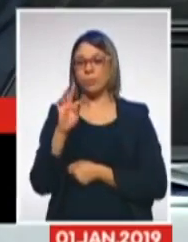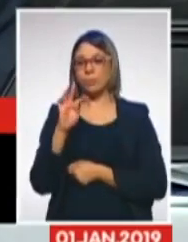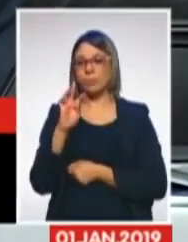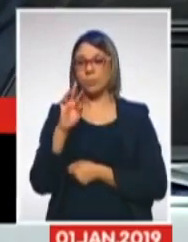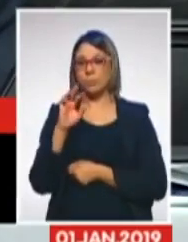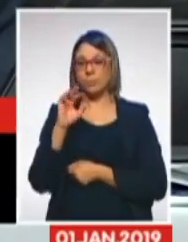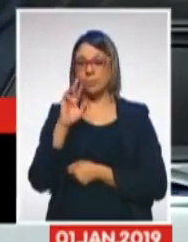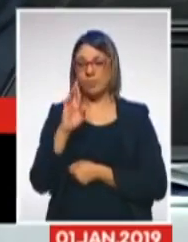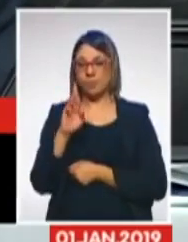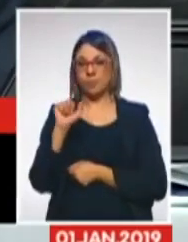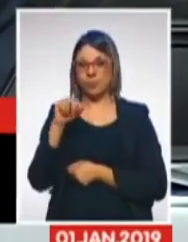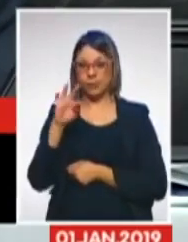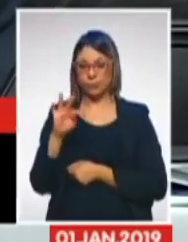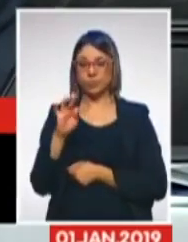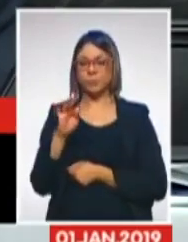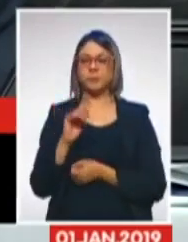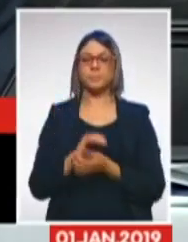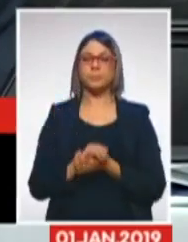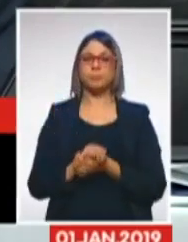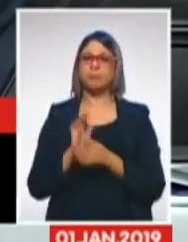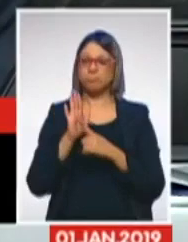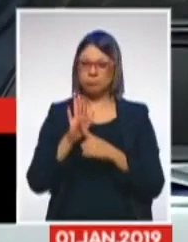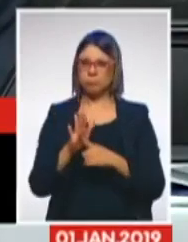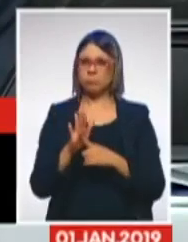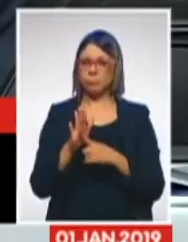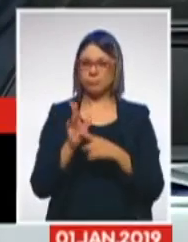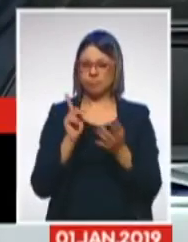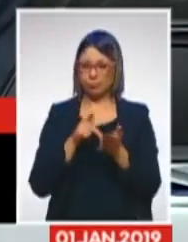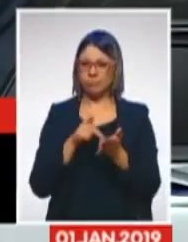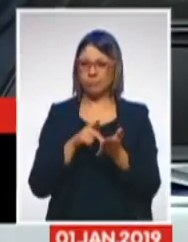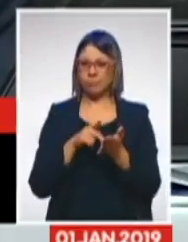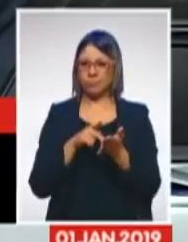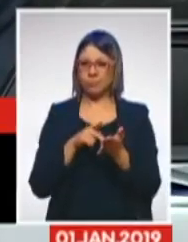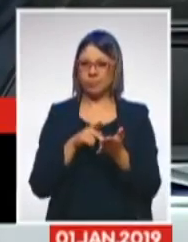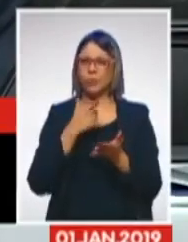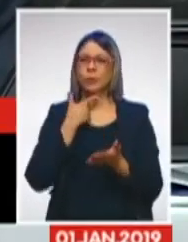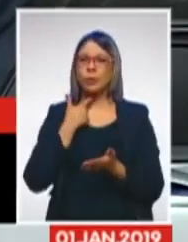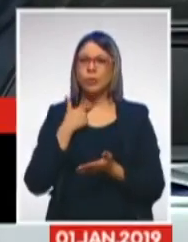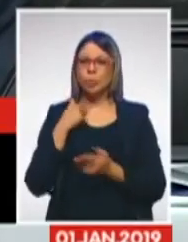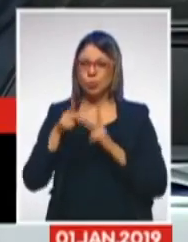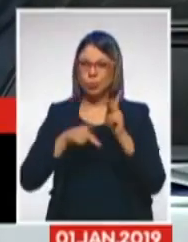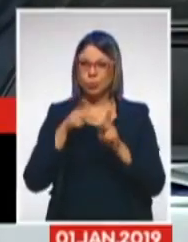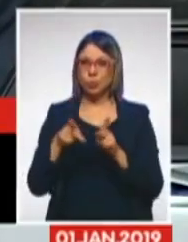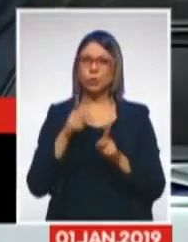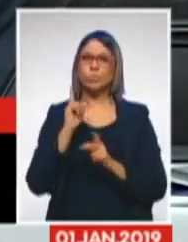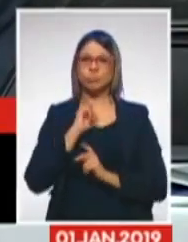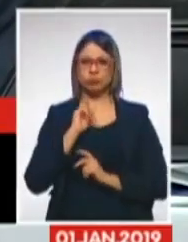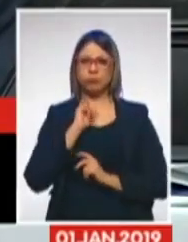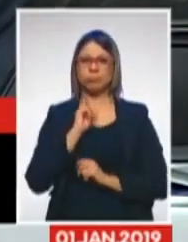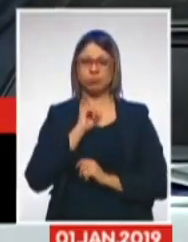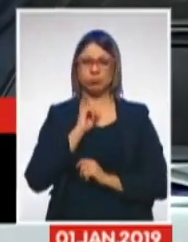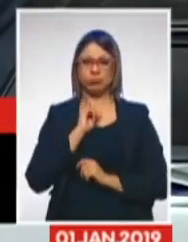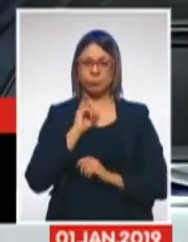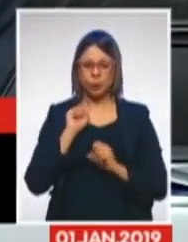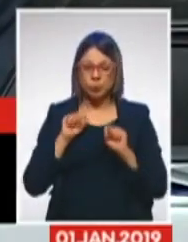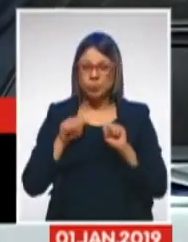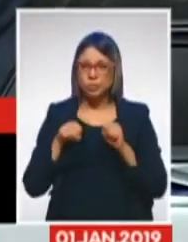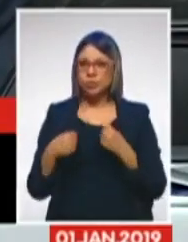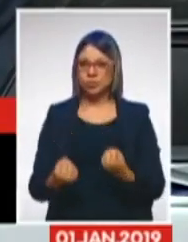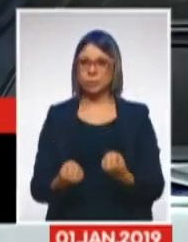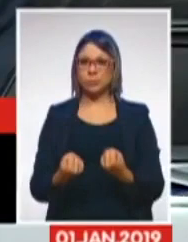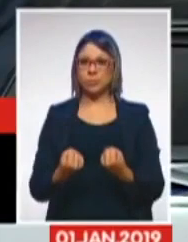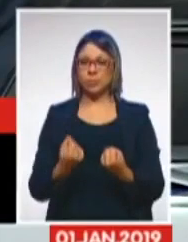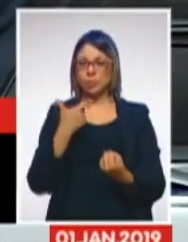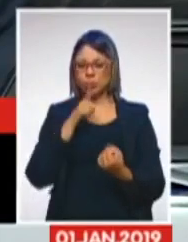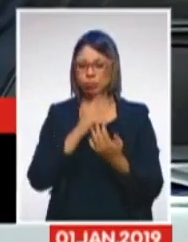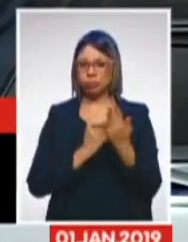renovação, expressa pela vontade dos eleitores e da população de Minas Gerais, no esforço para